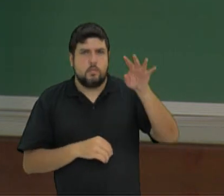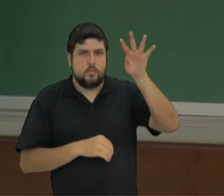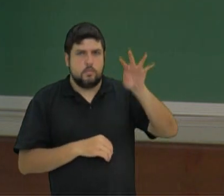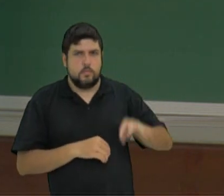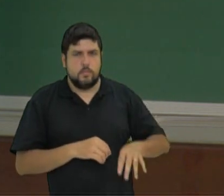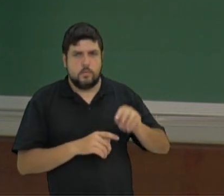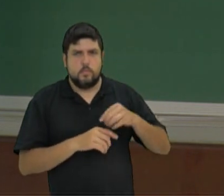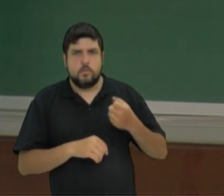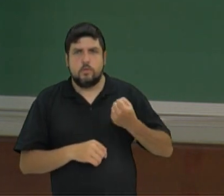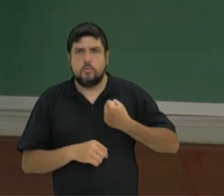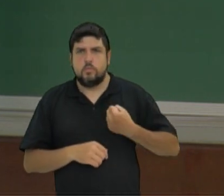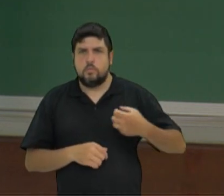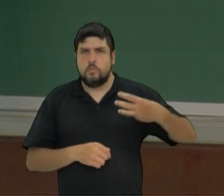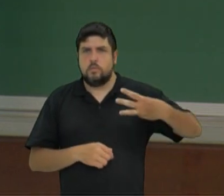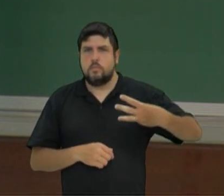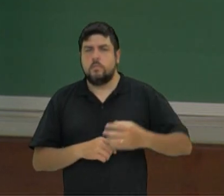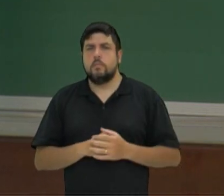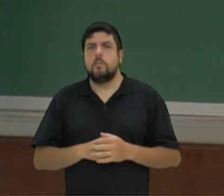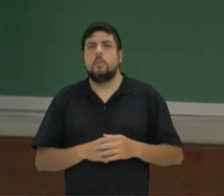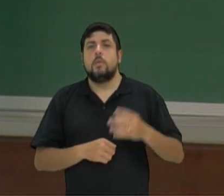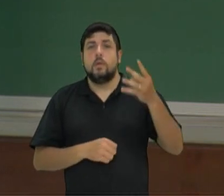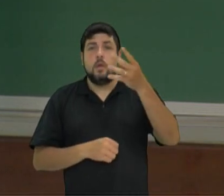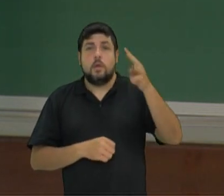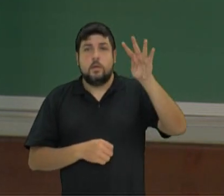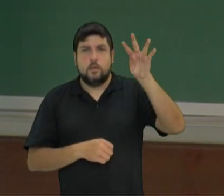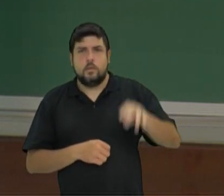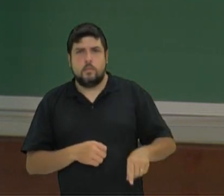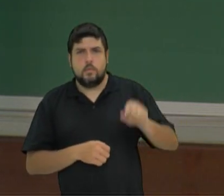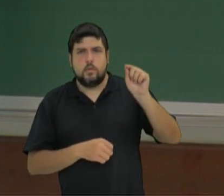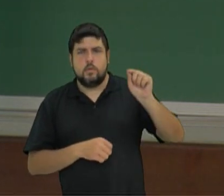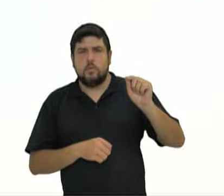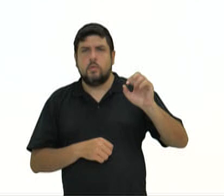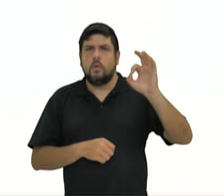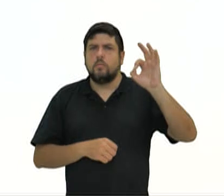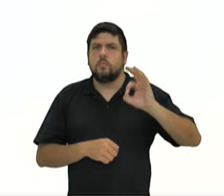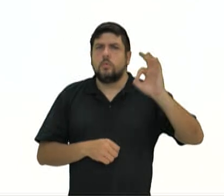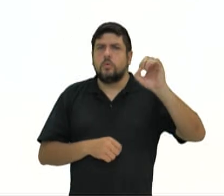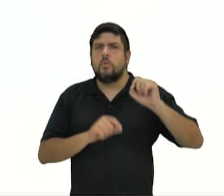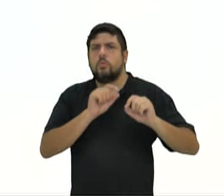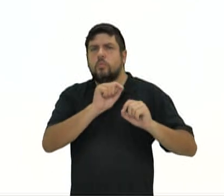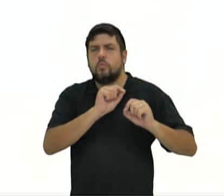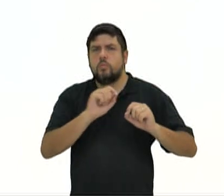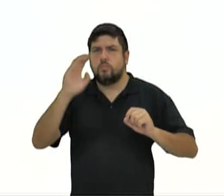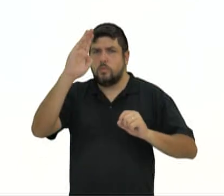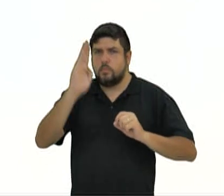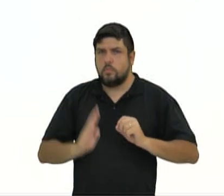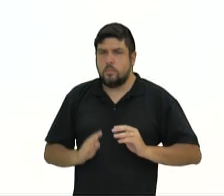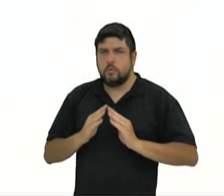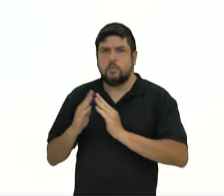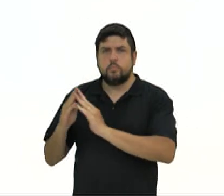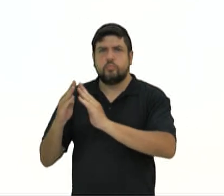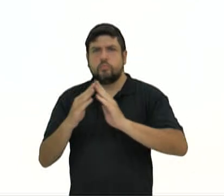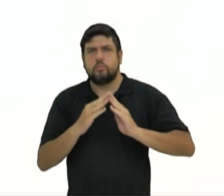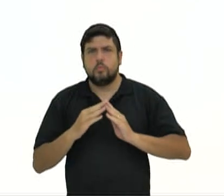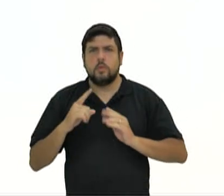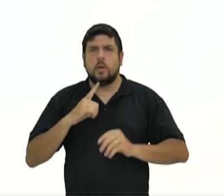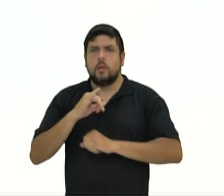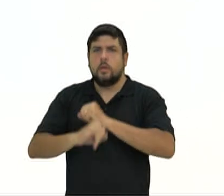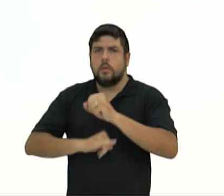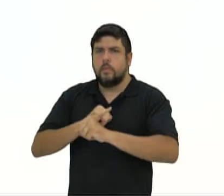3. A tabela representa a porcentagem dos domicílios brasileiros com acesso à internet